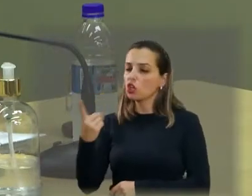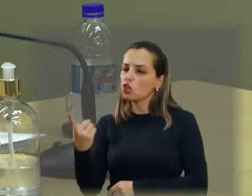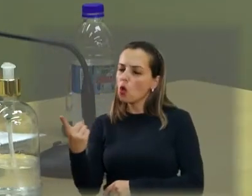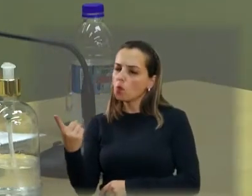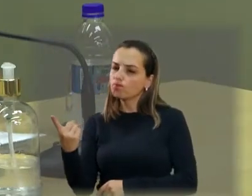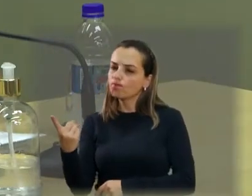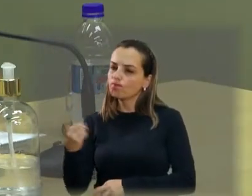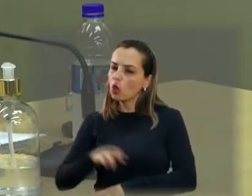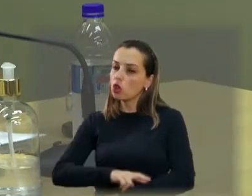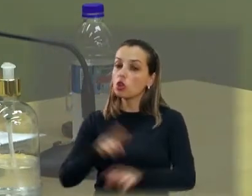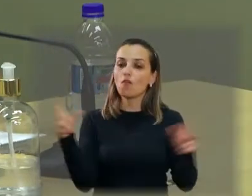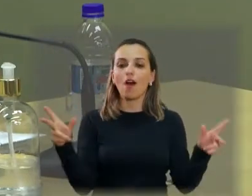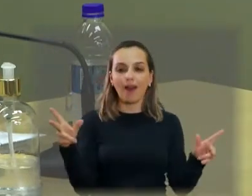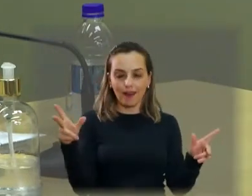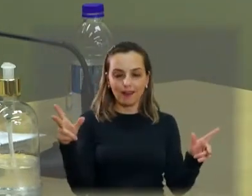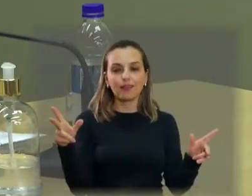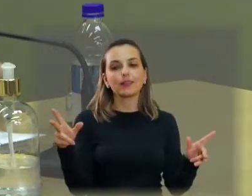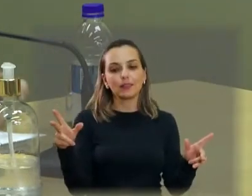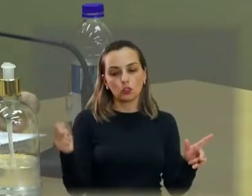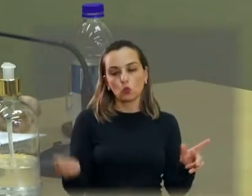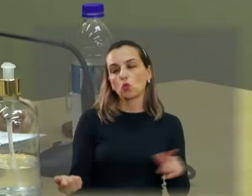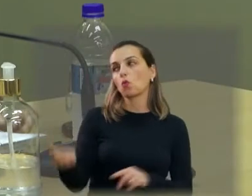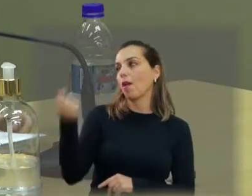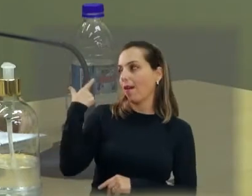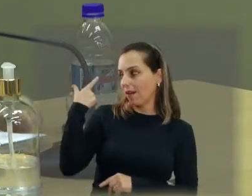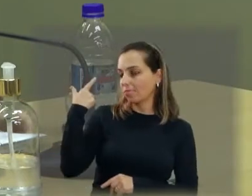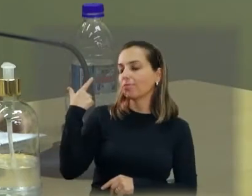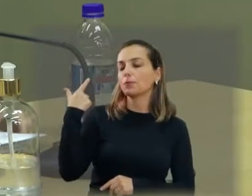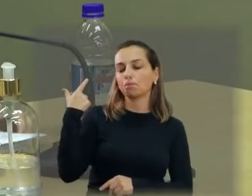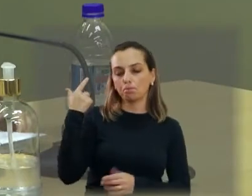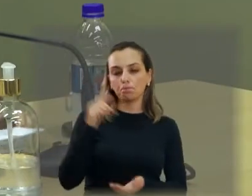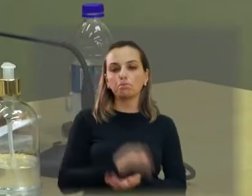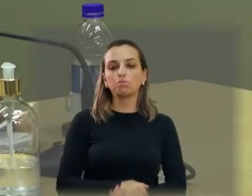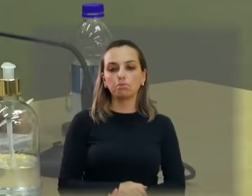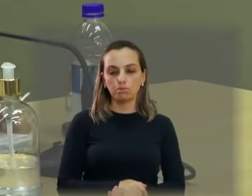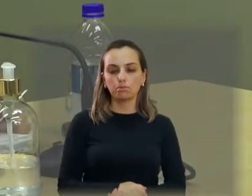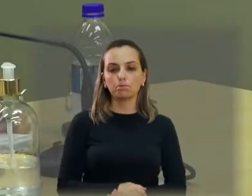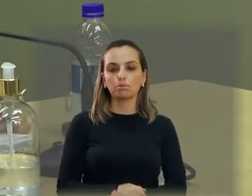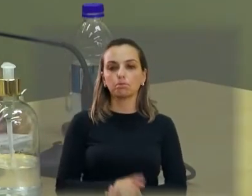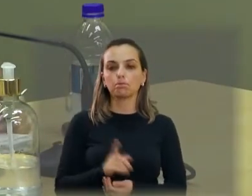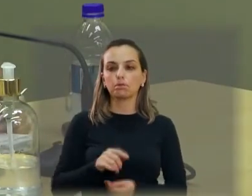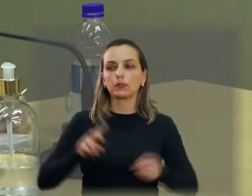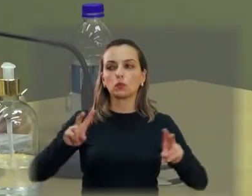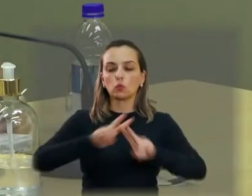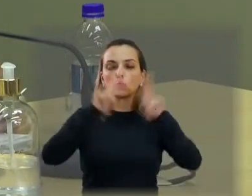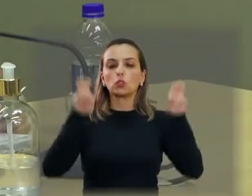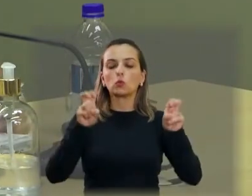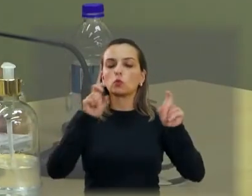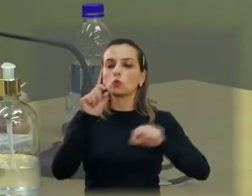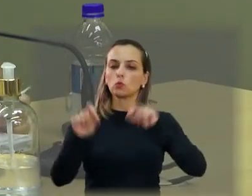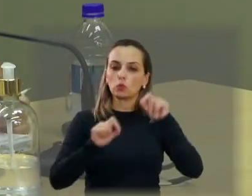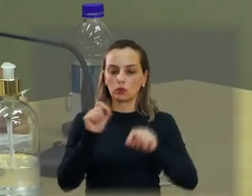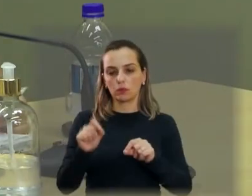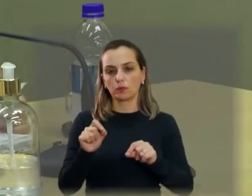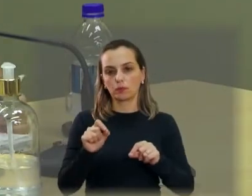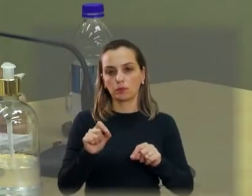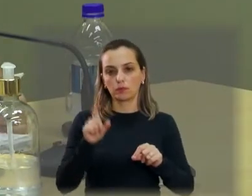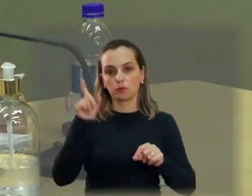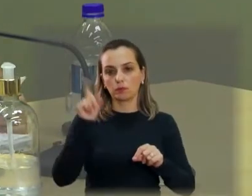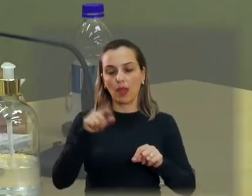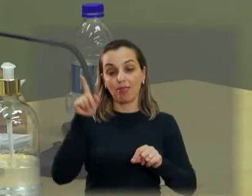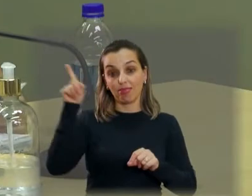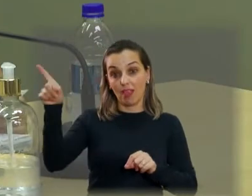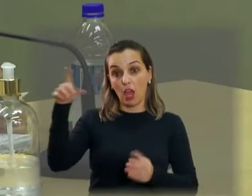muito diferente do que a gente viveu em 2020. Vamos falar um pouquinho do qual é essa mudança no polo da Vila